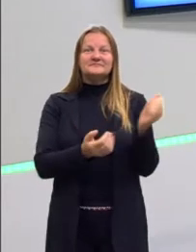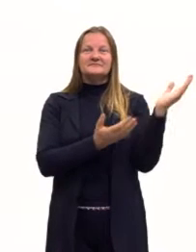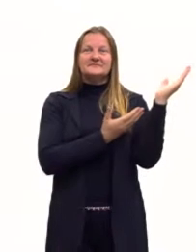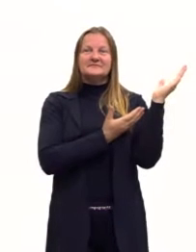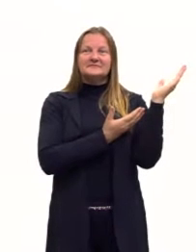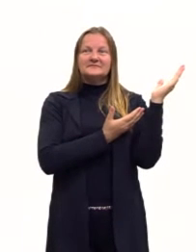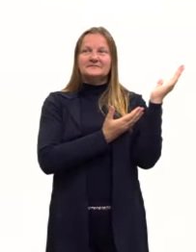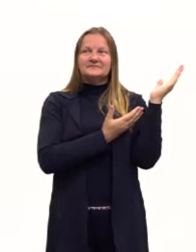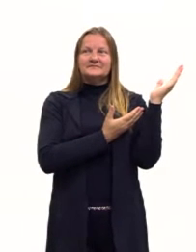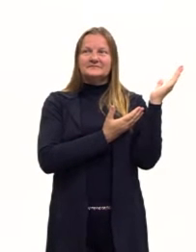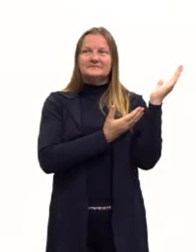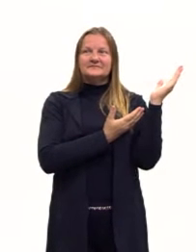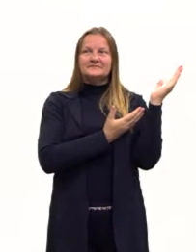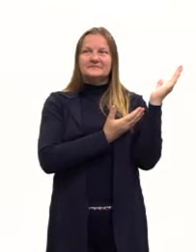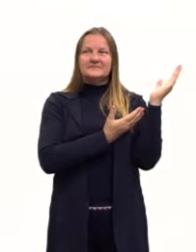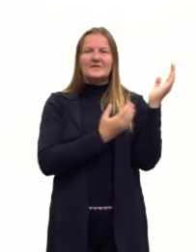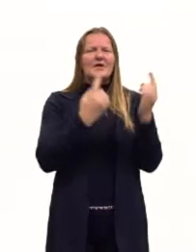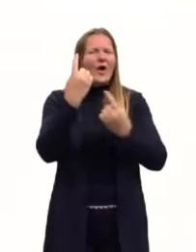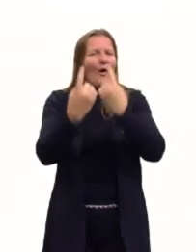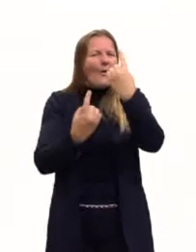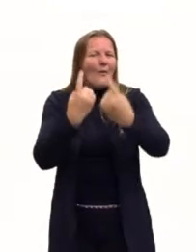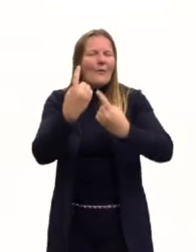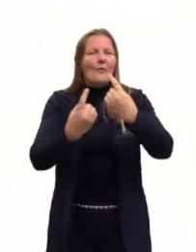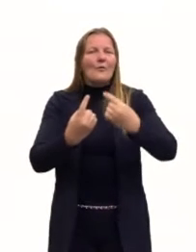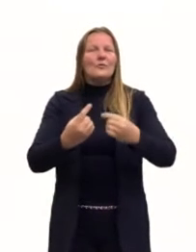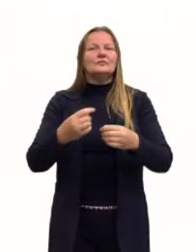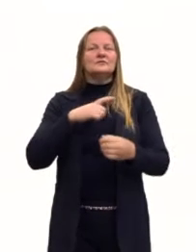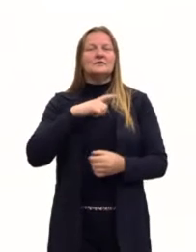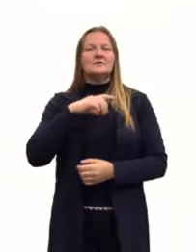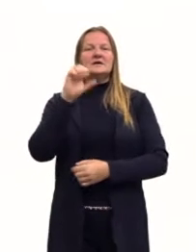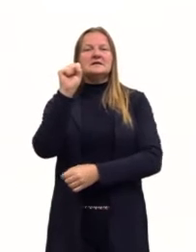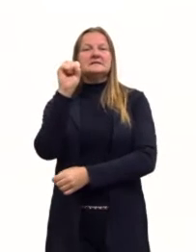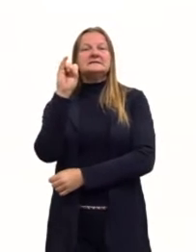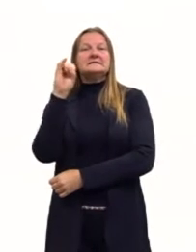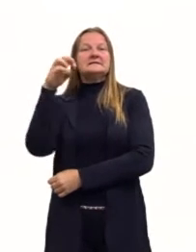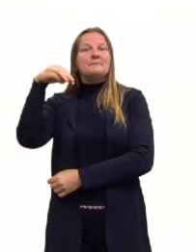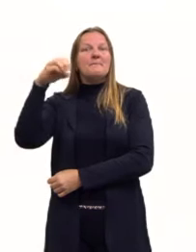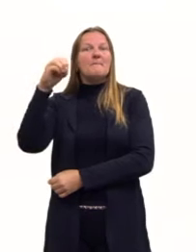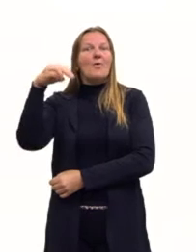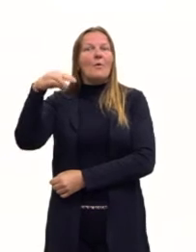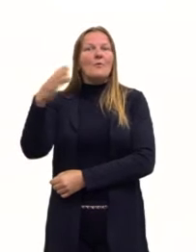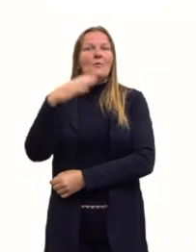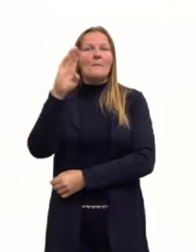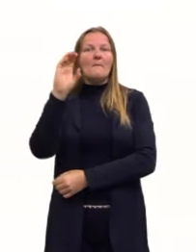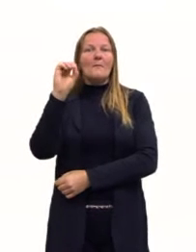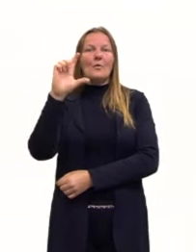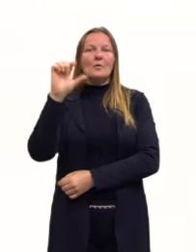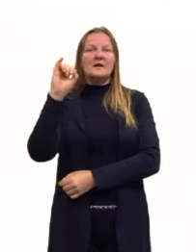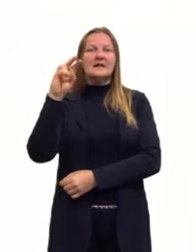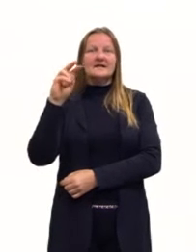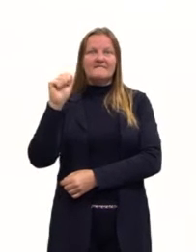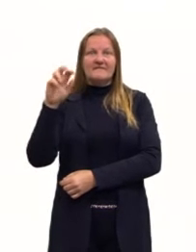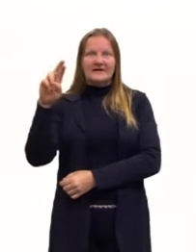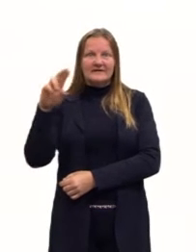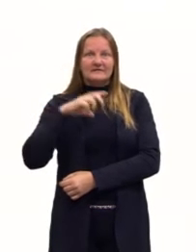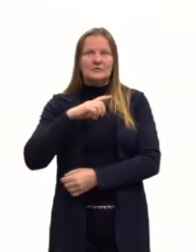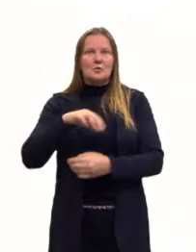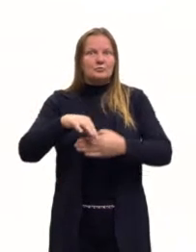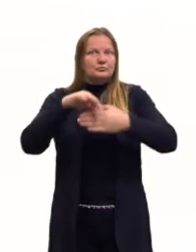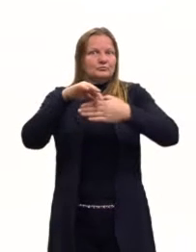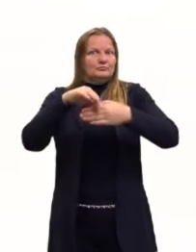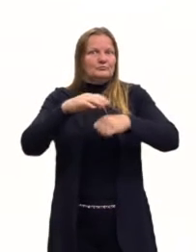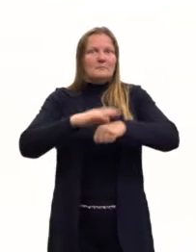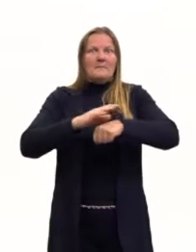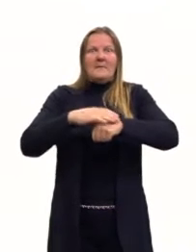Libertadores da América principalmente alguns né Simón Bolívar o principal deles né dentro dessa atuação aí e Simón Bolívar